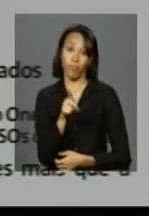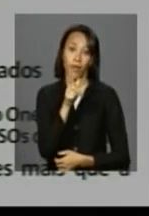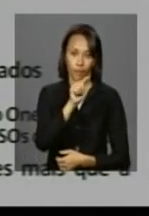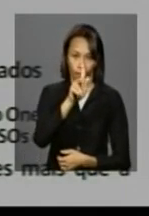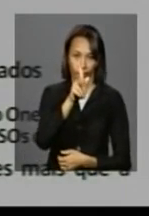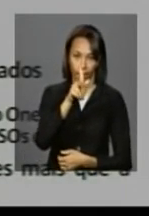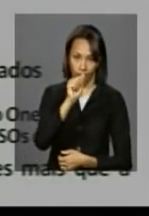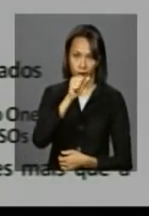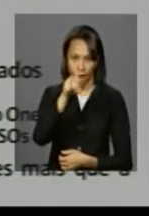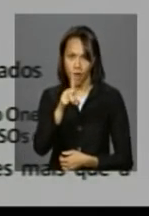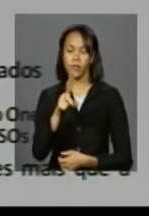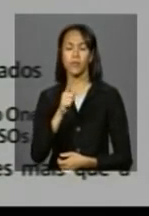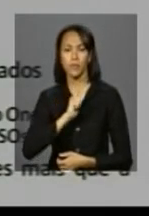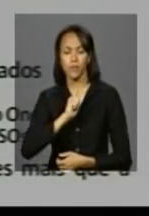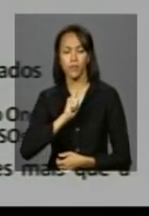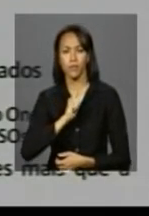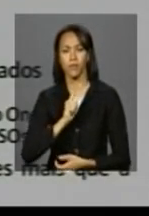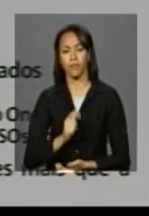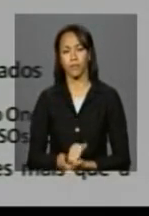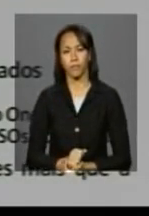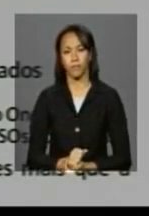tem